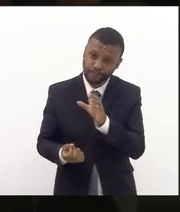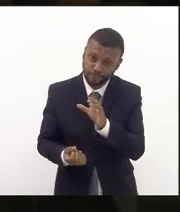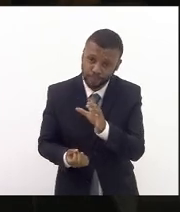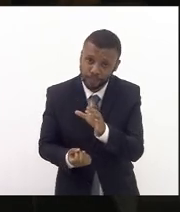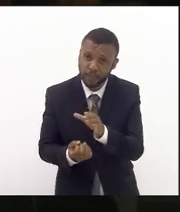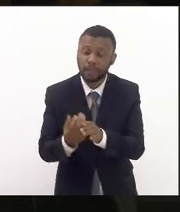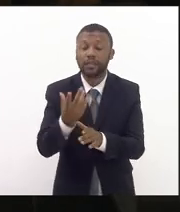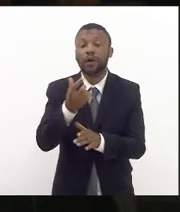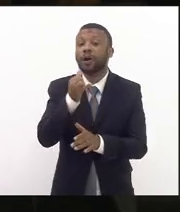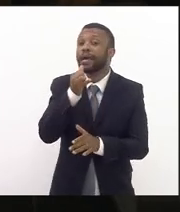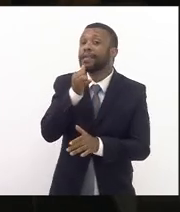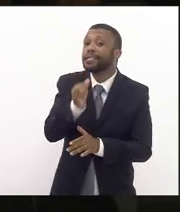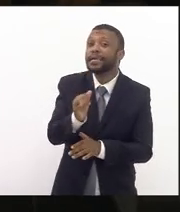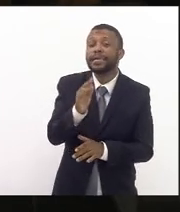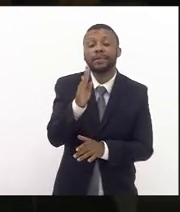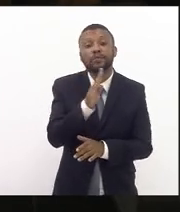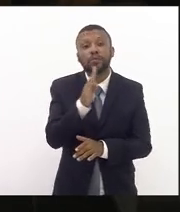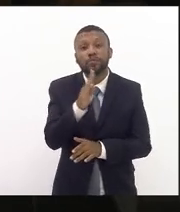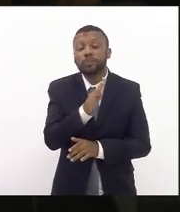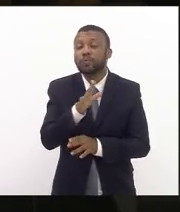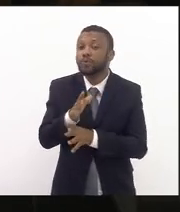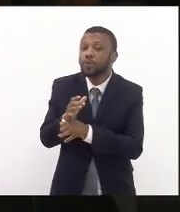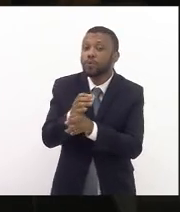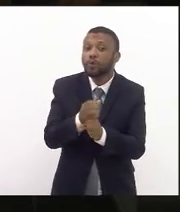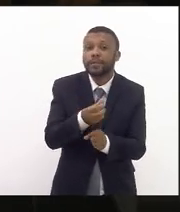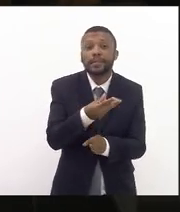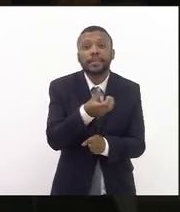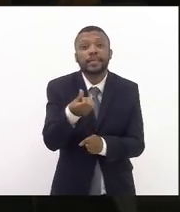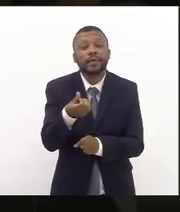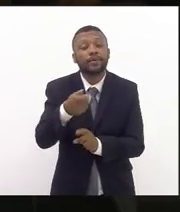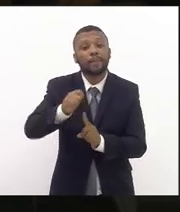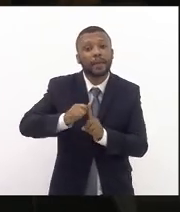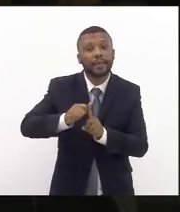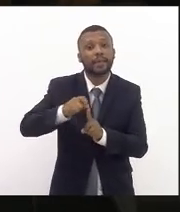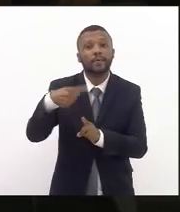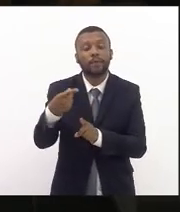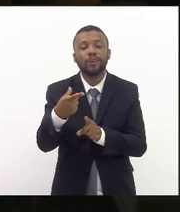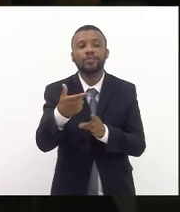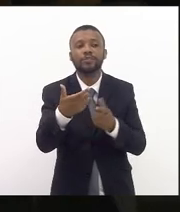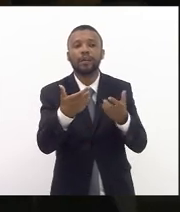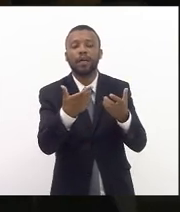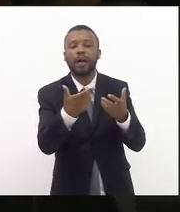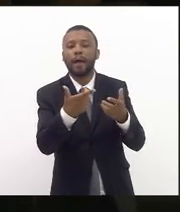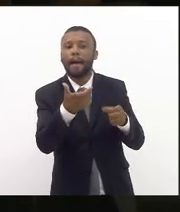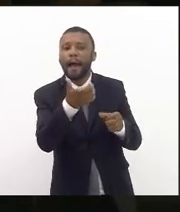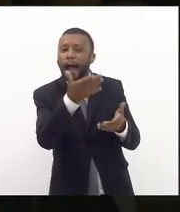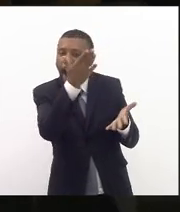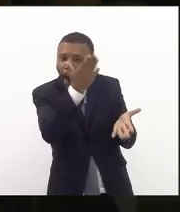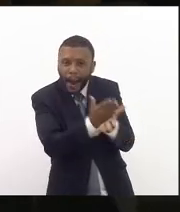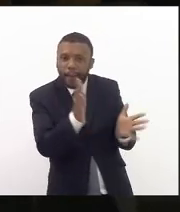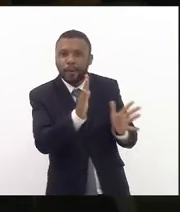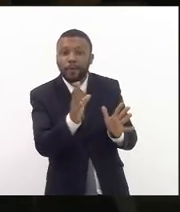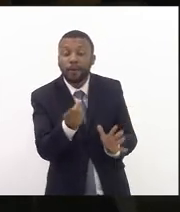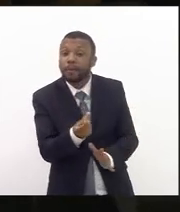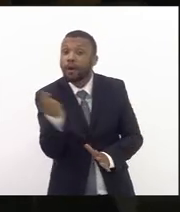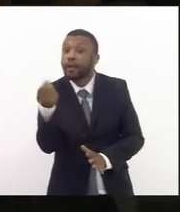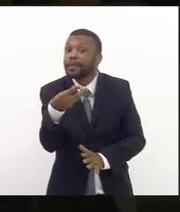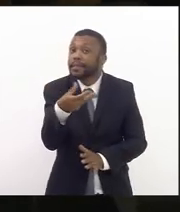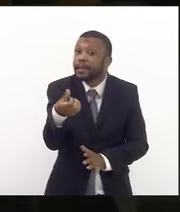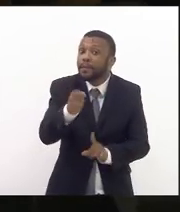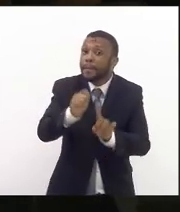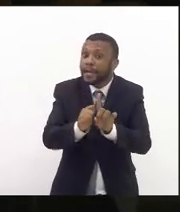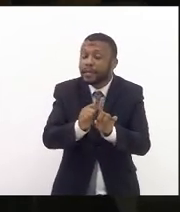de energia para durar 36 meses, que depois desmonta esse circo lá na Baía de Sepetiba e eles vão embora. É só 36